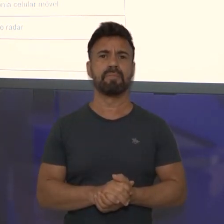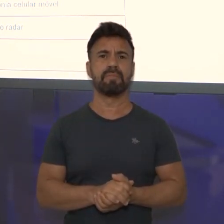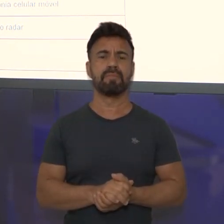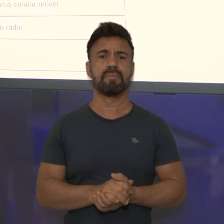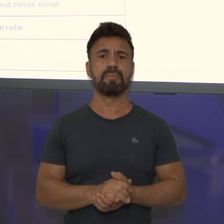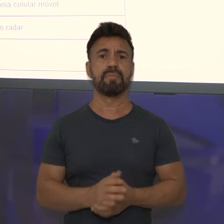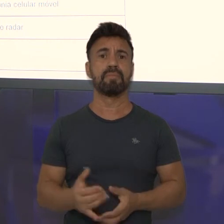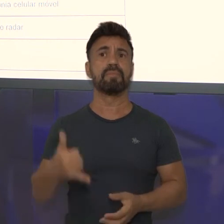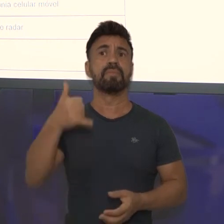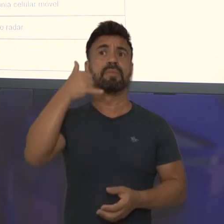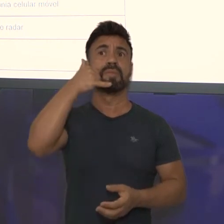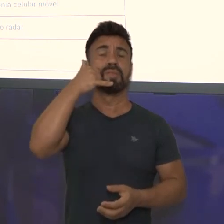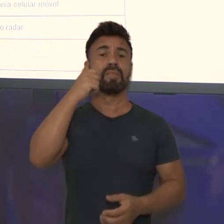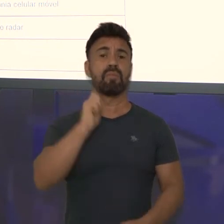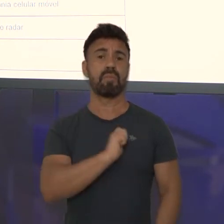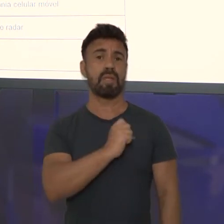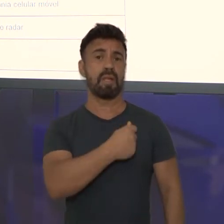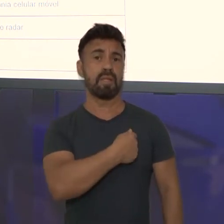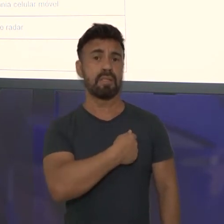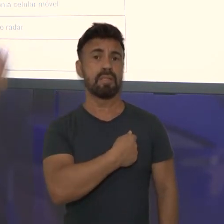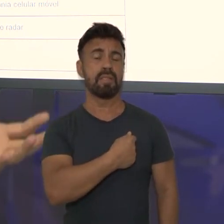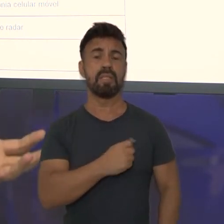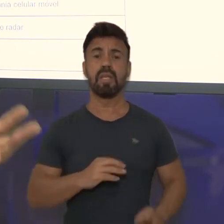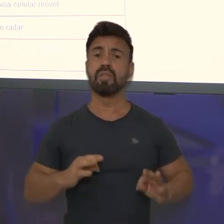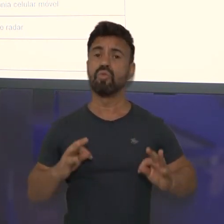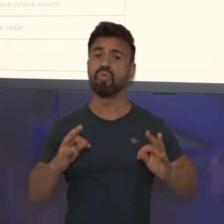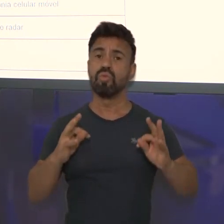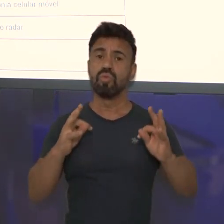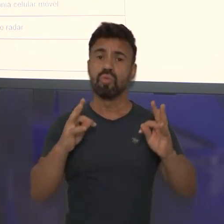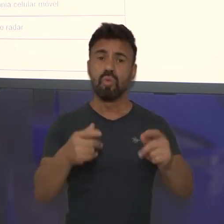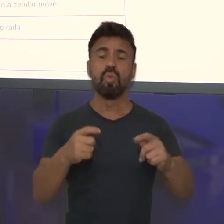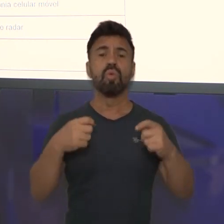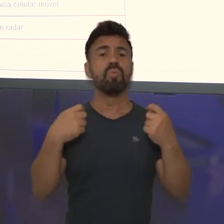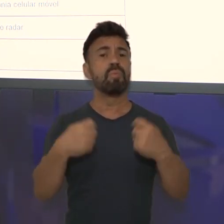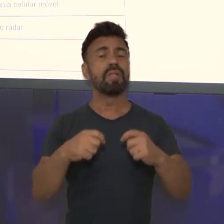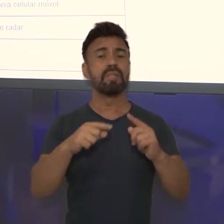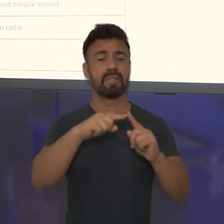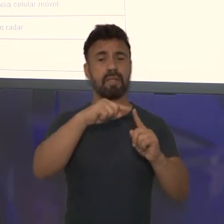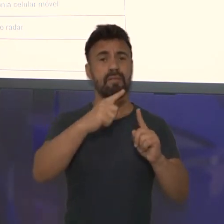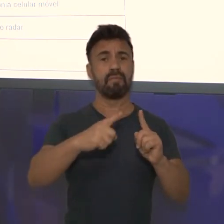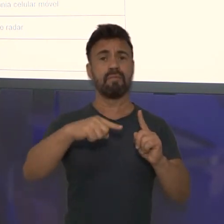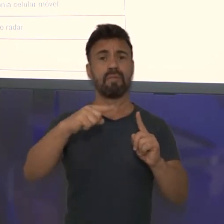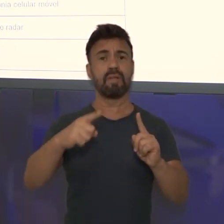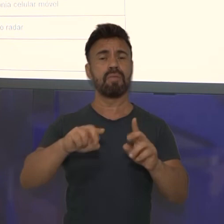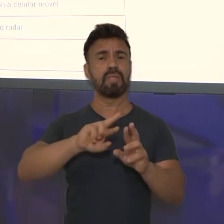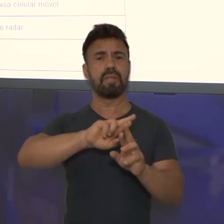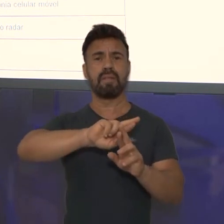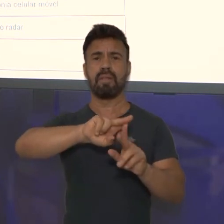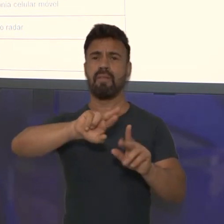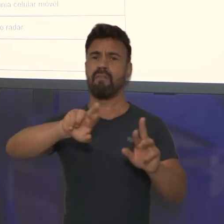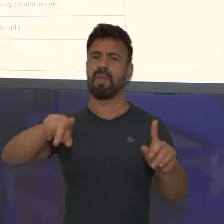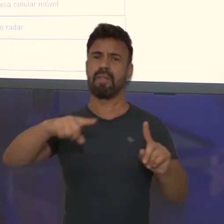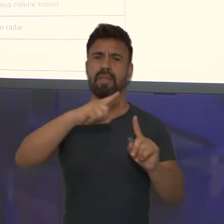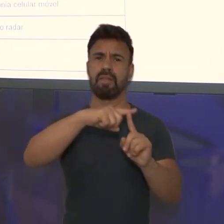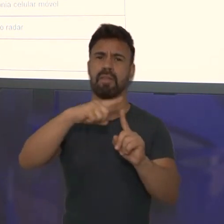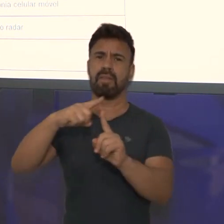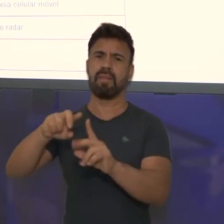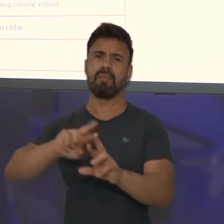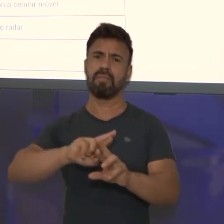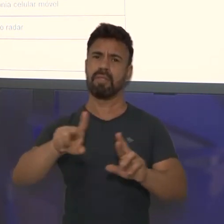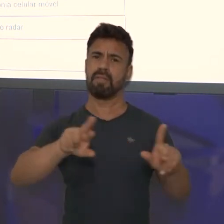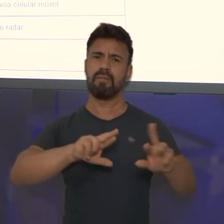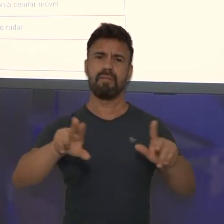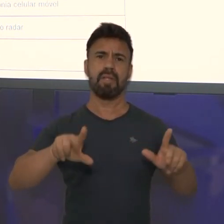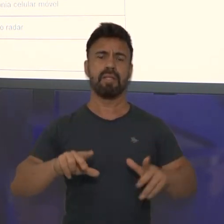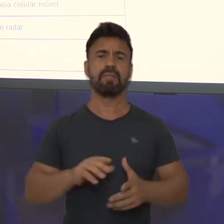fazer uma ligação para uma delegacia, tudo isso aí depende de frequências diferentes. Cada frequência vai ter